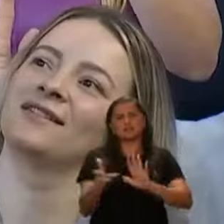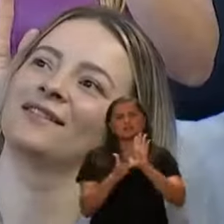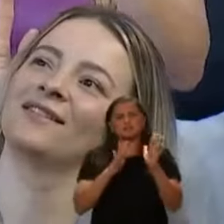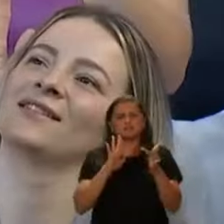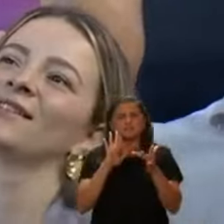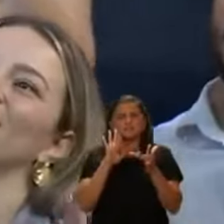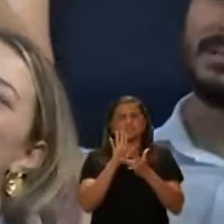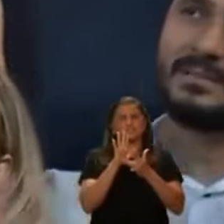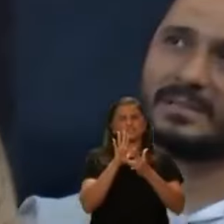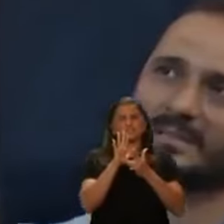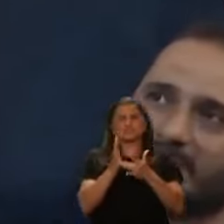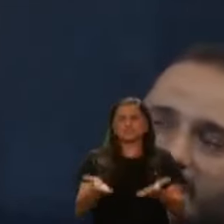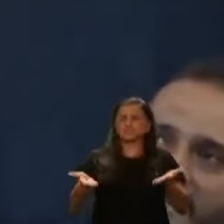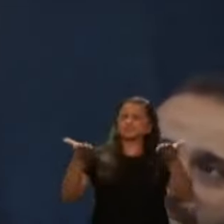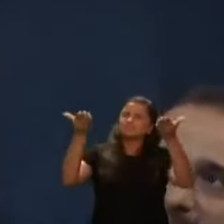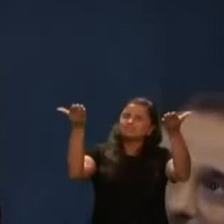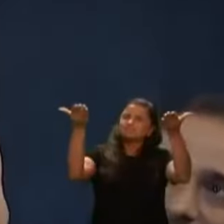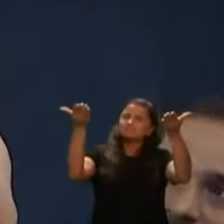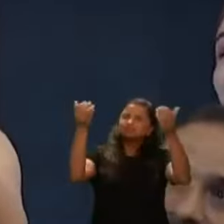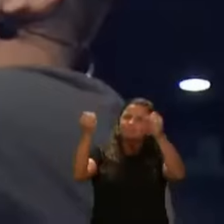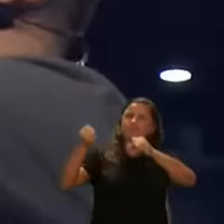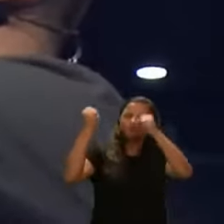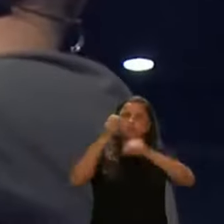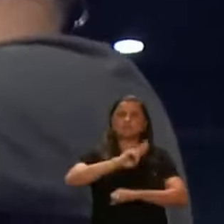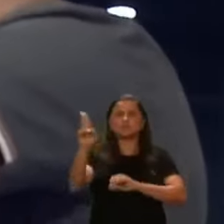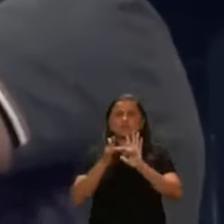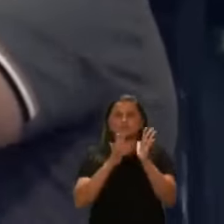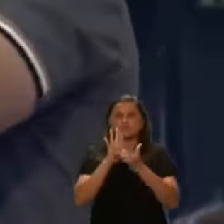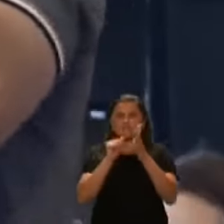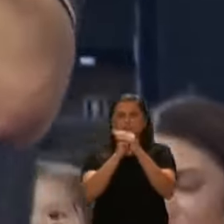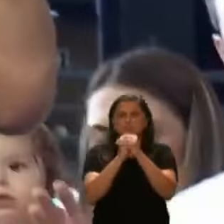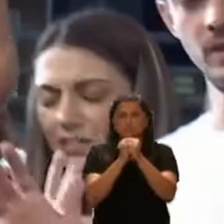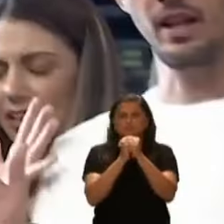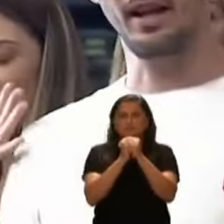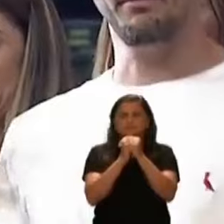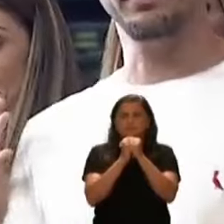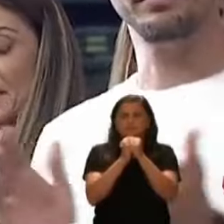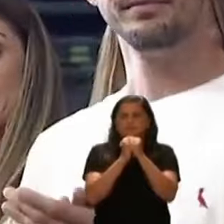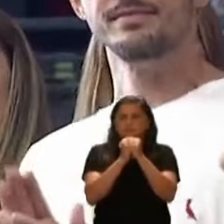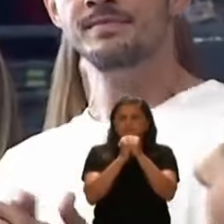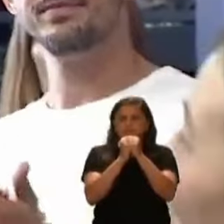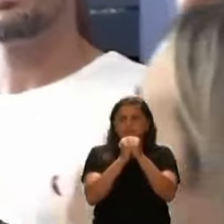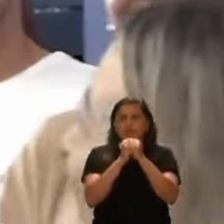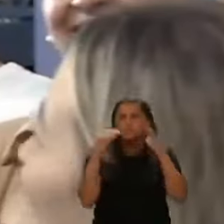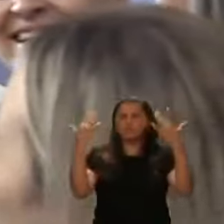e te consagramos nesse altar, na autoridade e no poder que há no nome de Jesus.